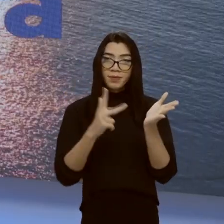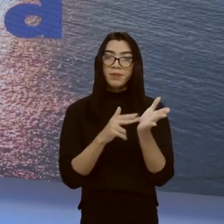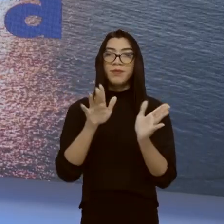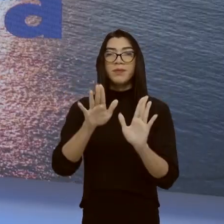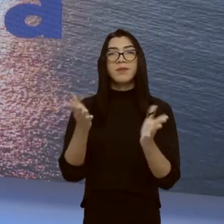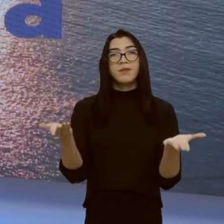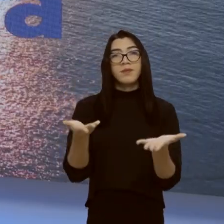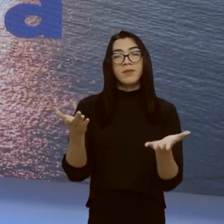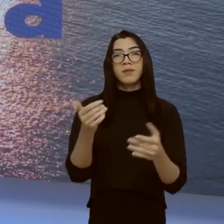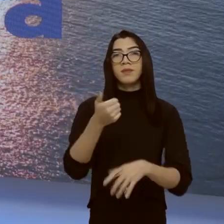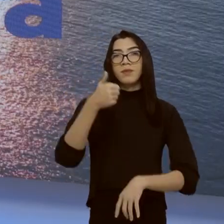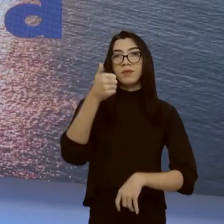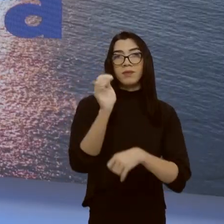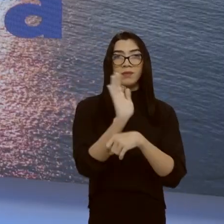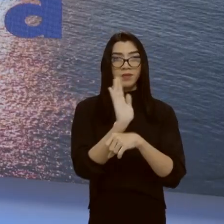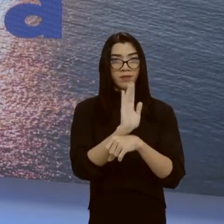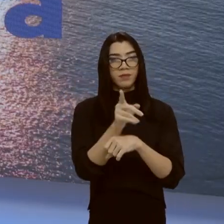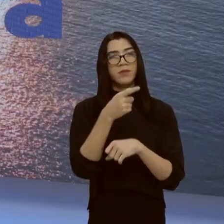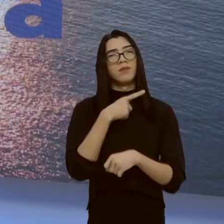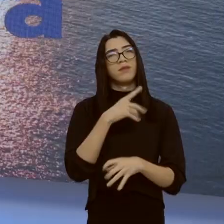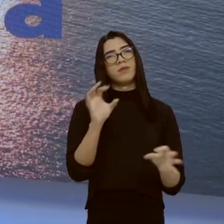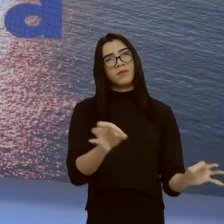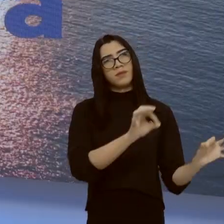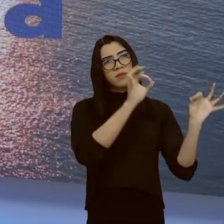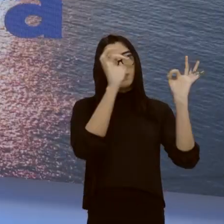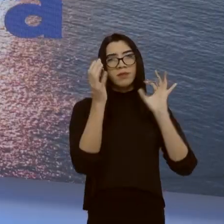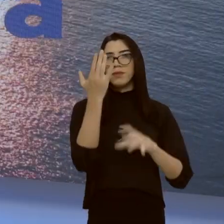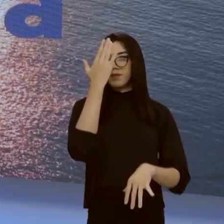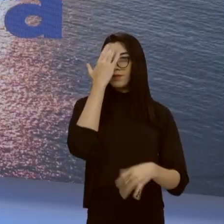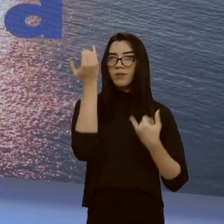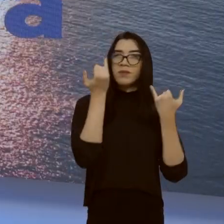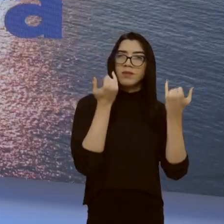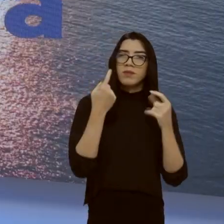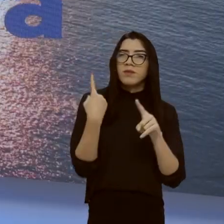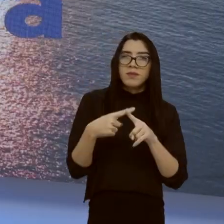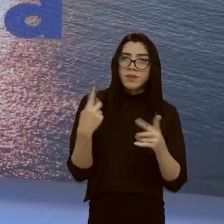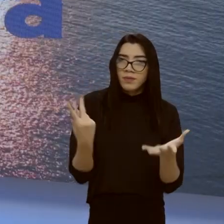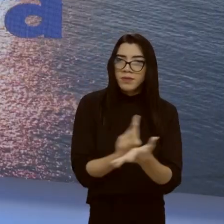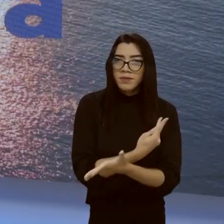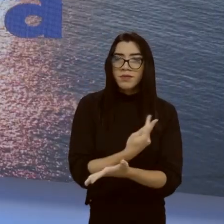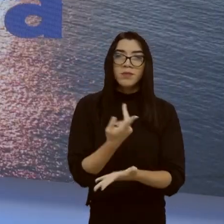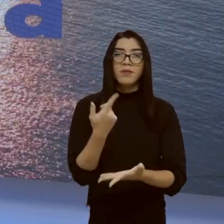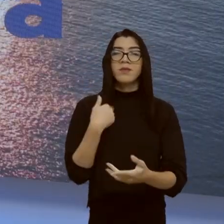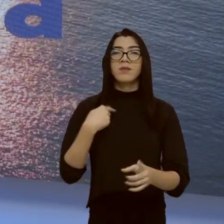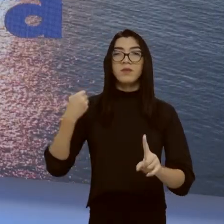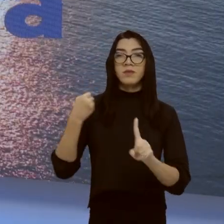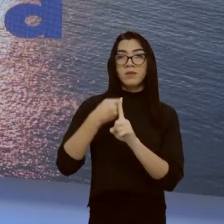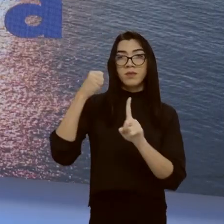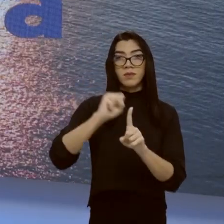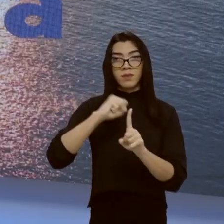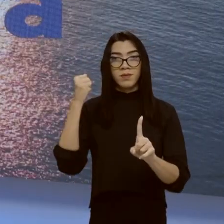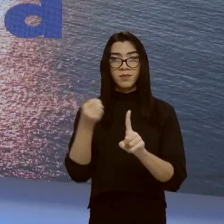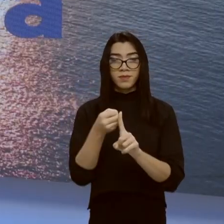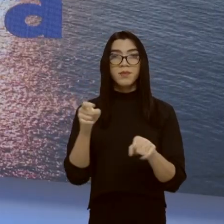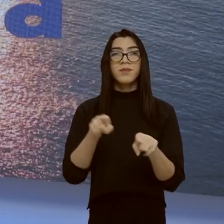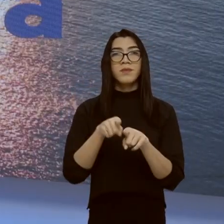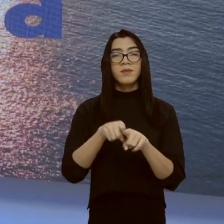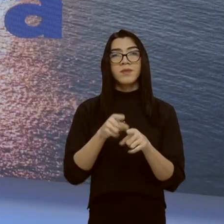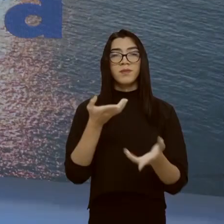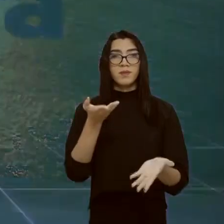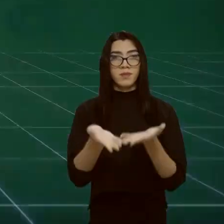episódio, você vai entender melhor o assunto, saber das causas, do impacto social e das formas de prevenção.